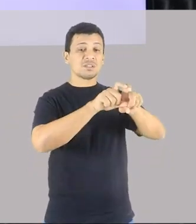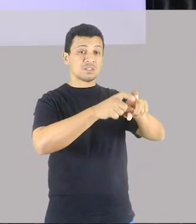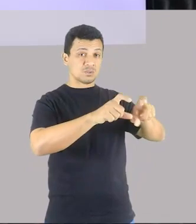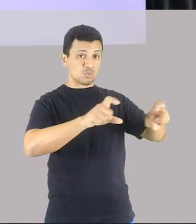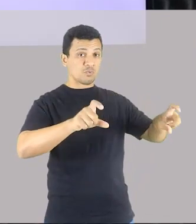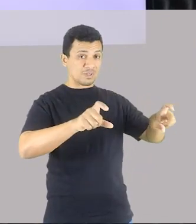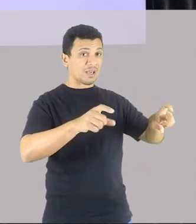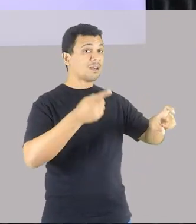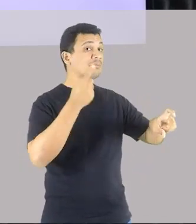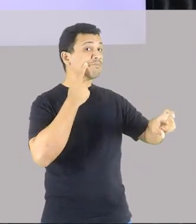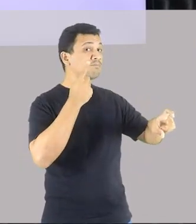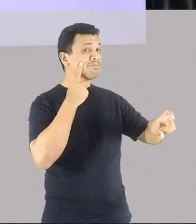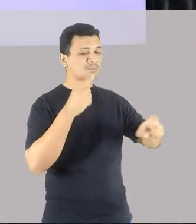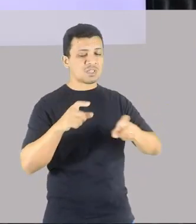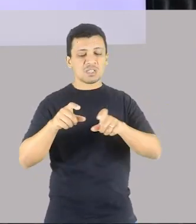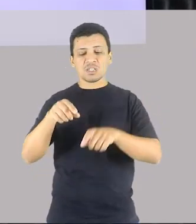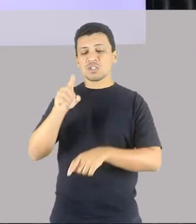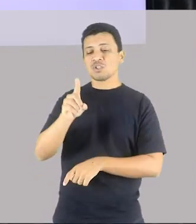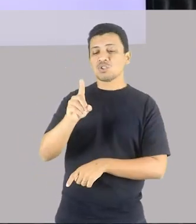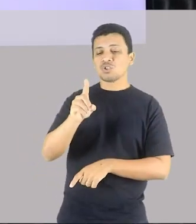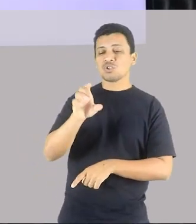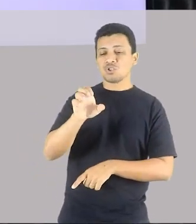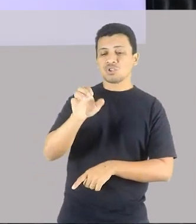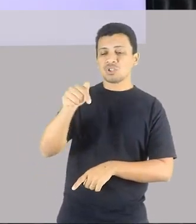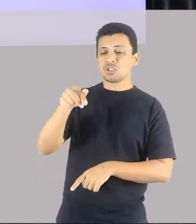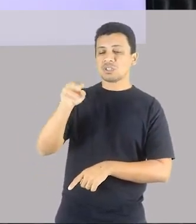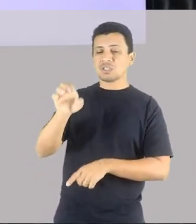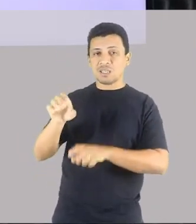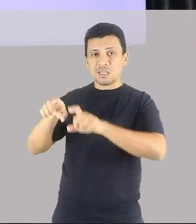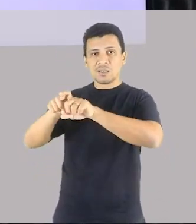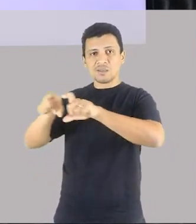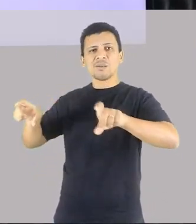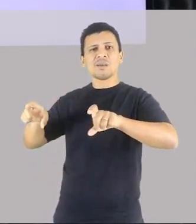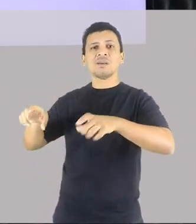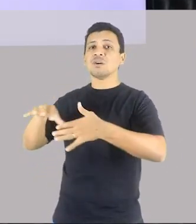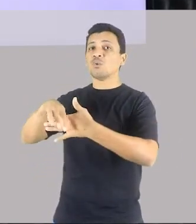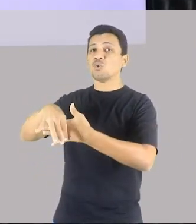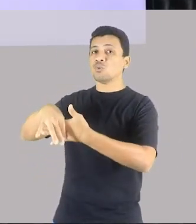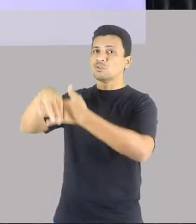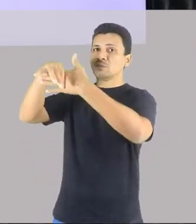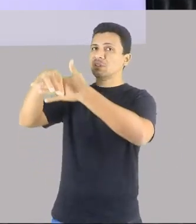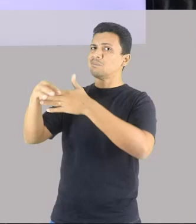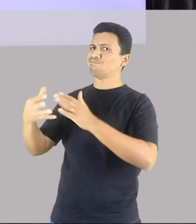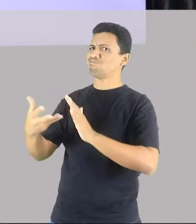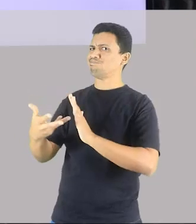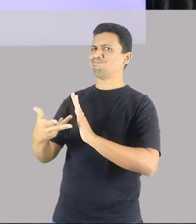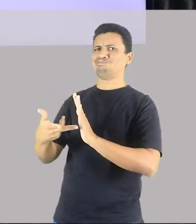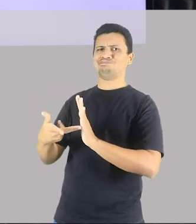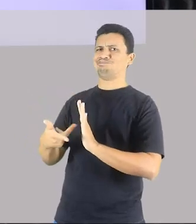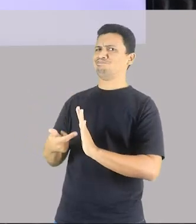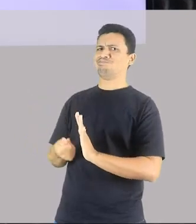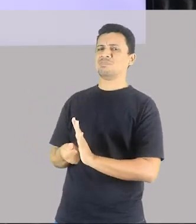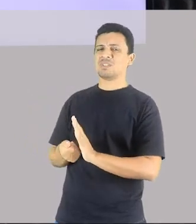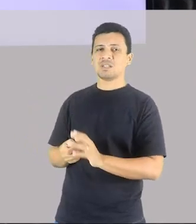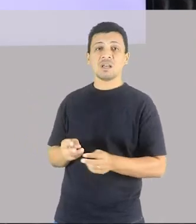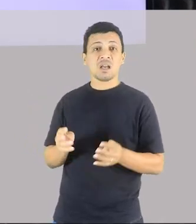Desconfiaram de que o líder fosse incapaz. Aqui é preciso chamar a atenção para o fato de que na